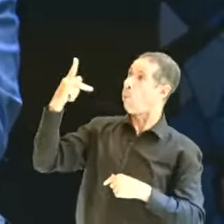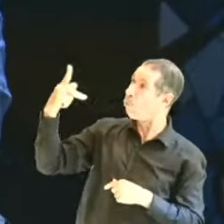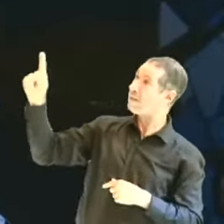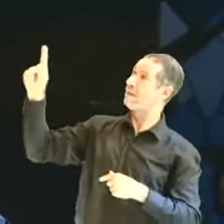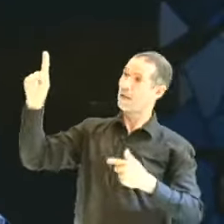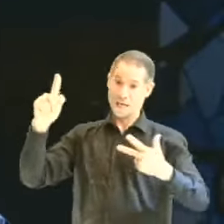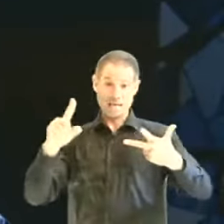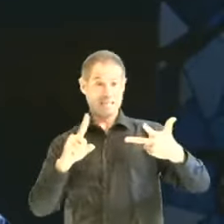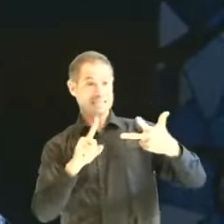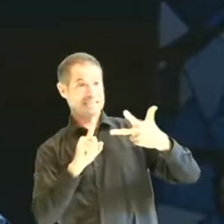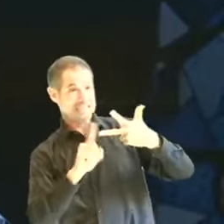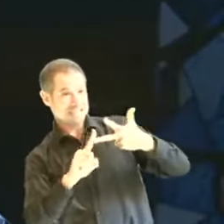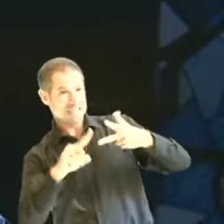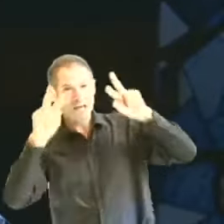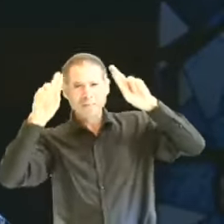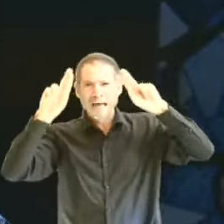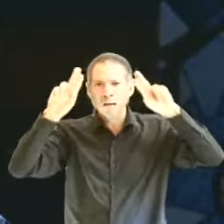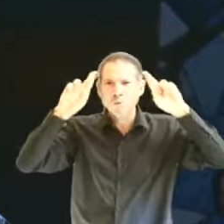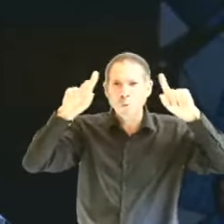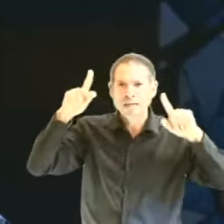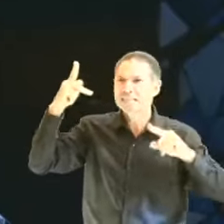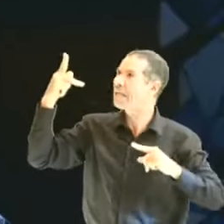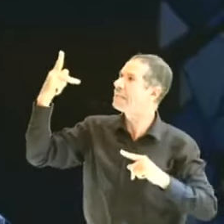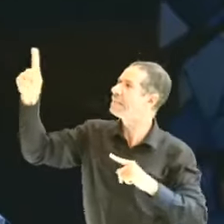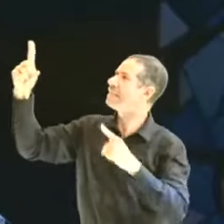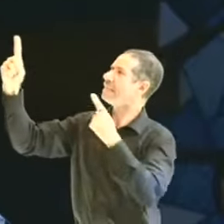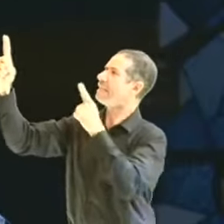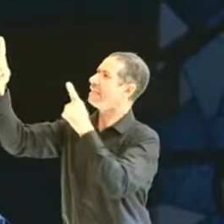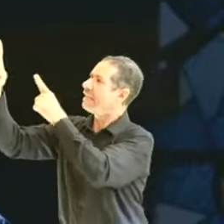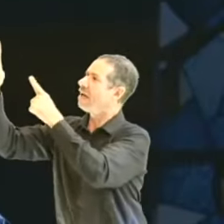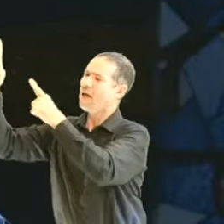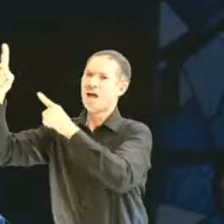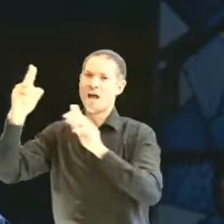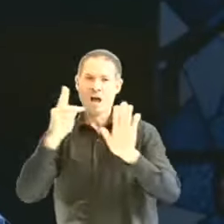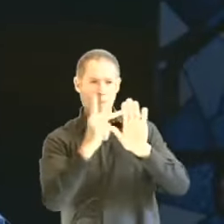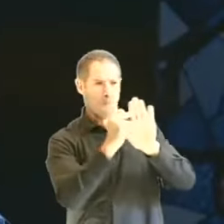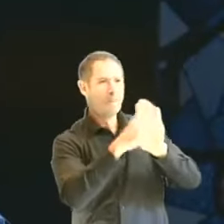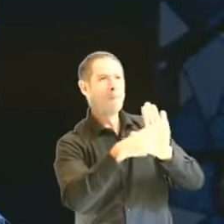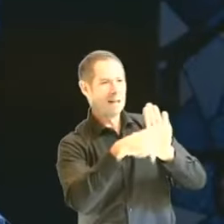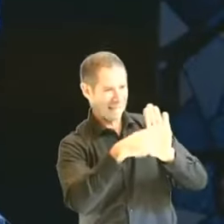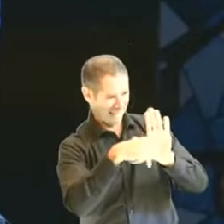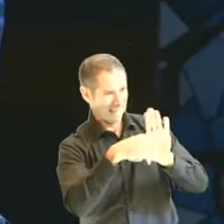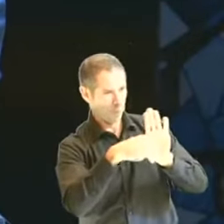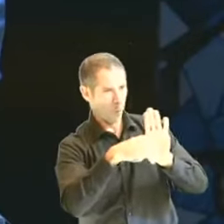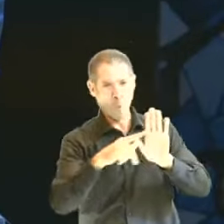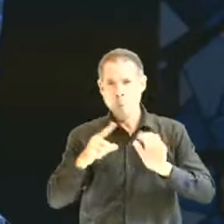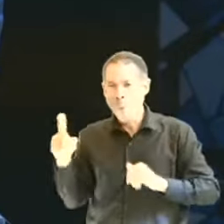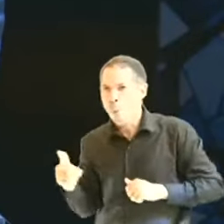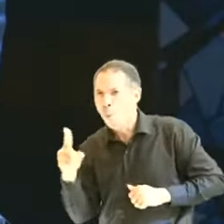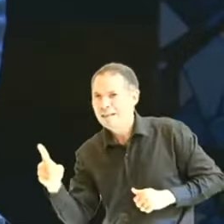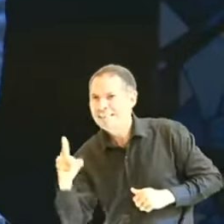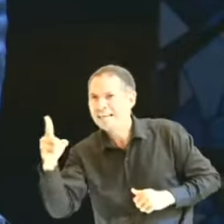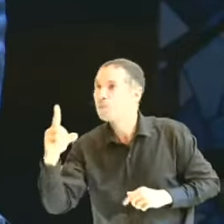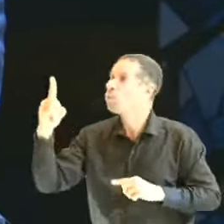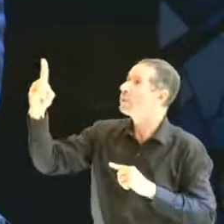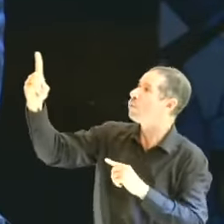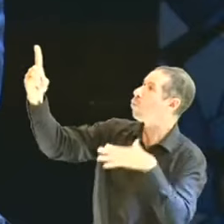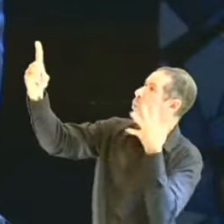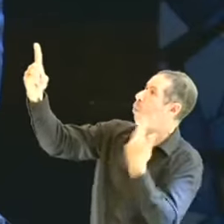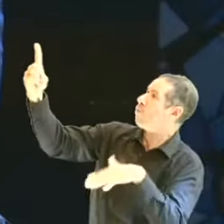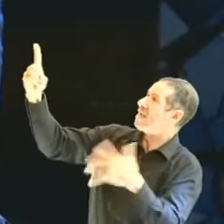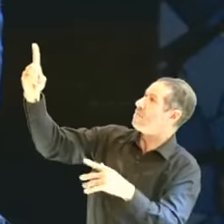A terceira, a natureza de Deus. E depois o plano eterno deste Deus